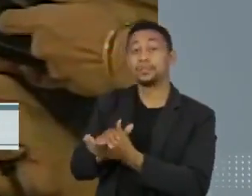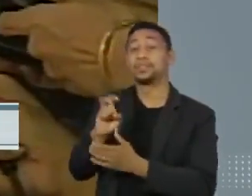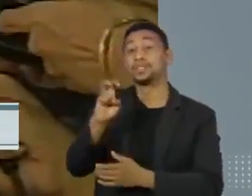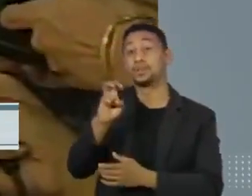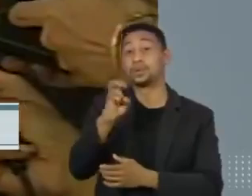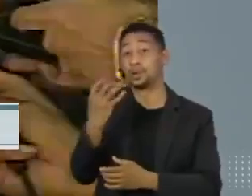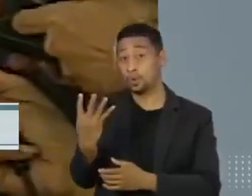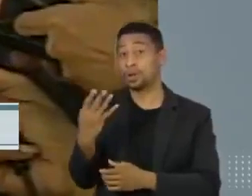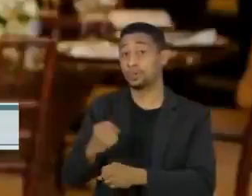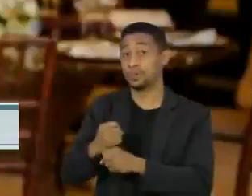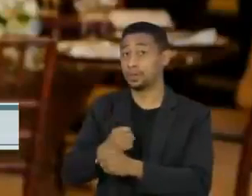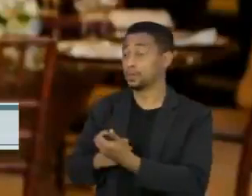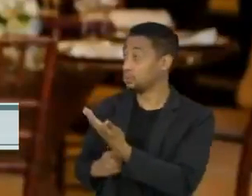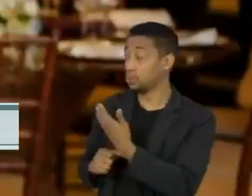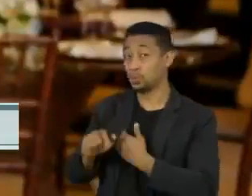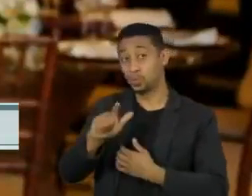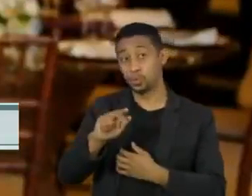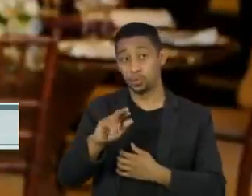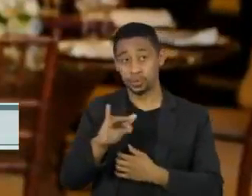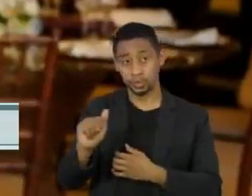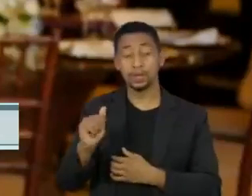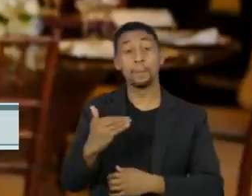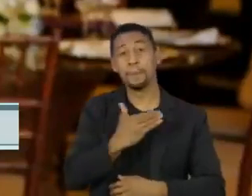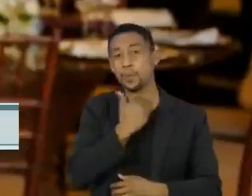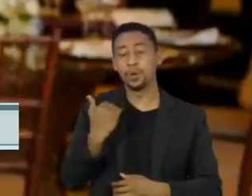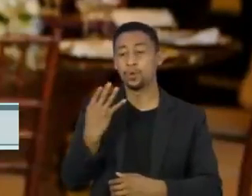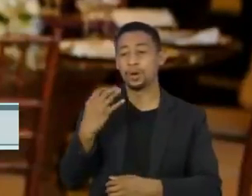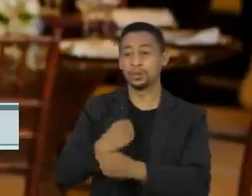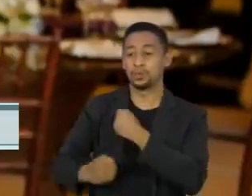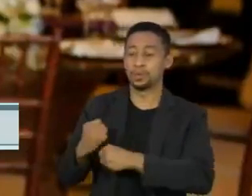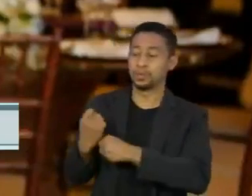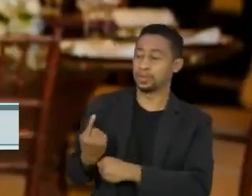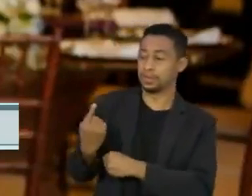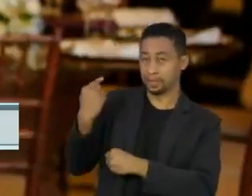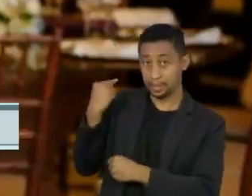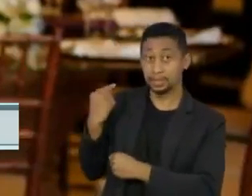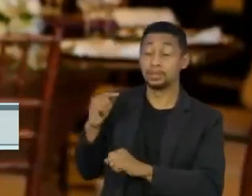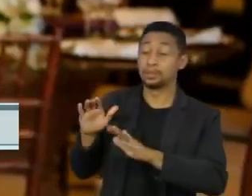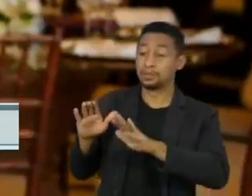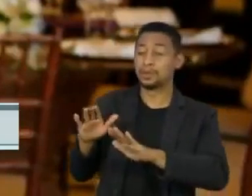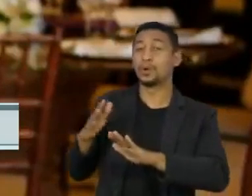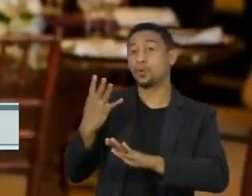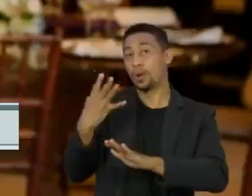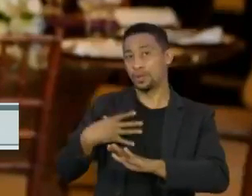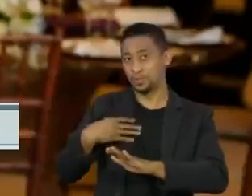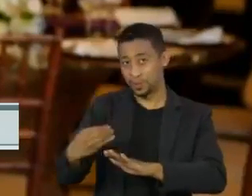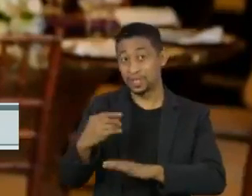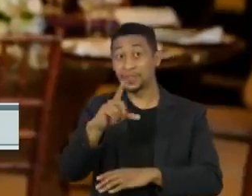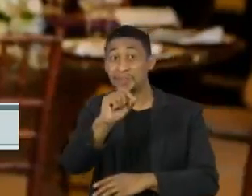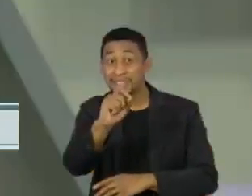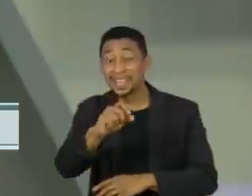anos com Lúcia Flecha de Lima, que faleceu há 4 anos. Flecha de Lima deixou 4 filhos e 10 netos.